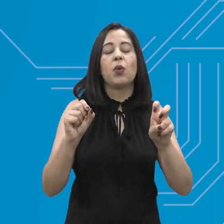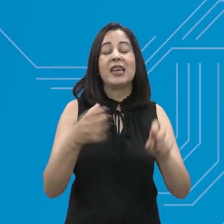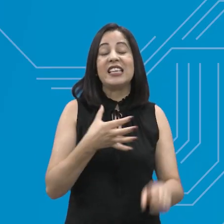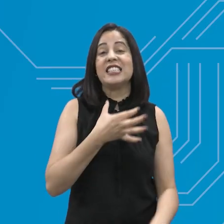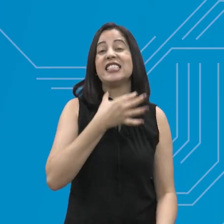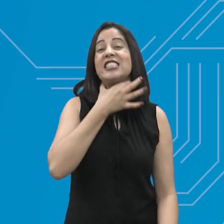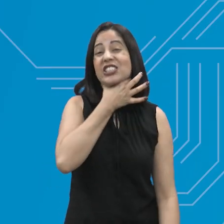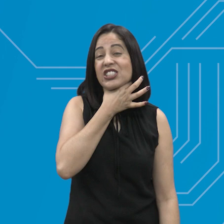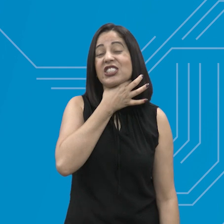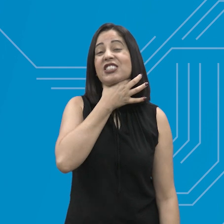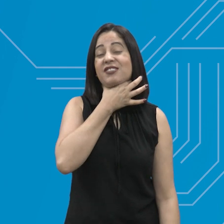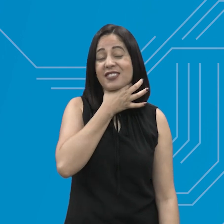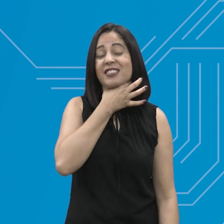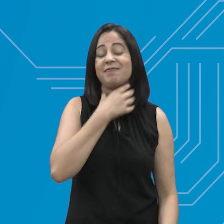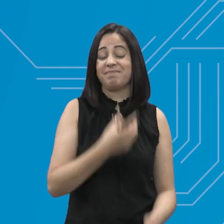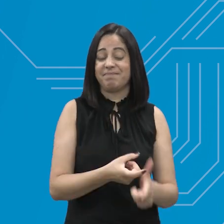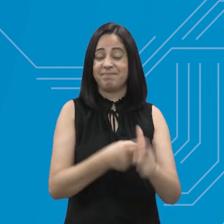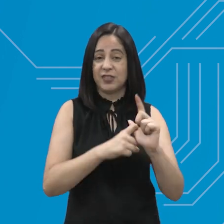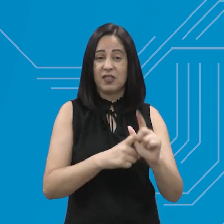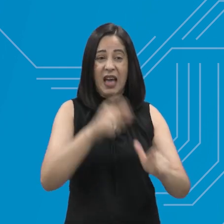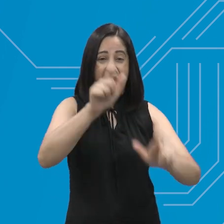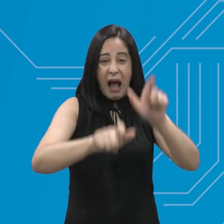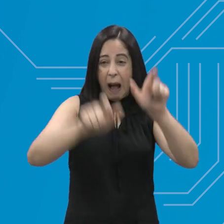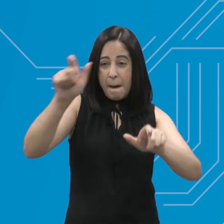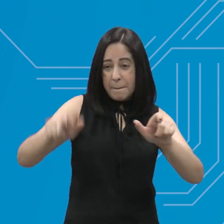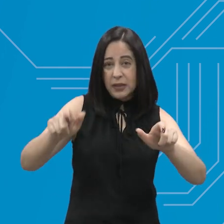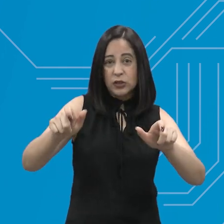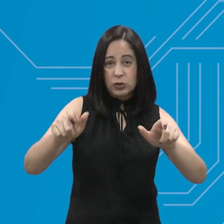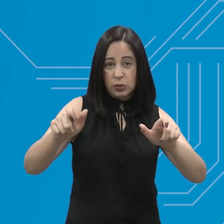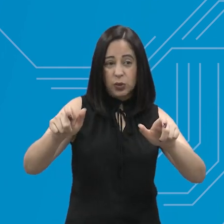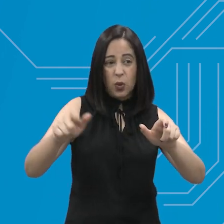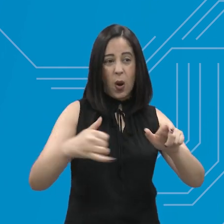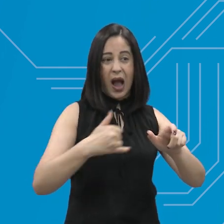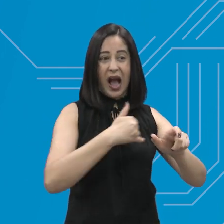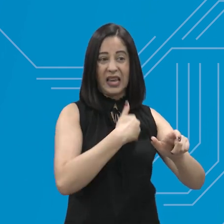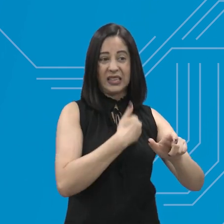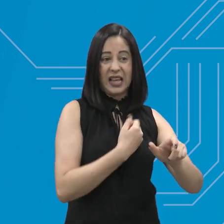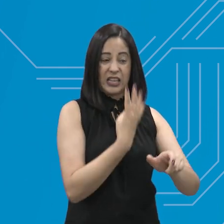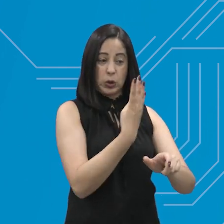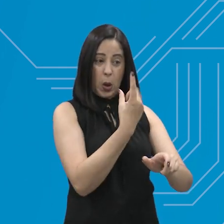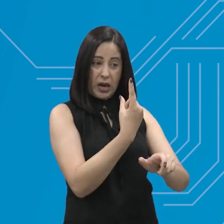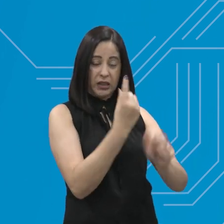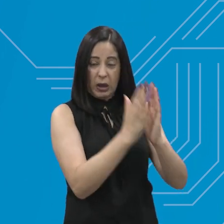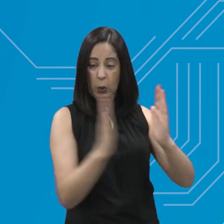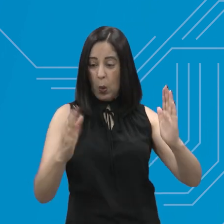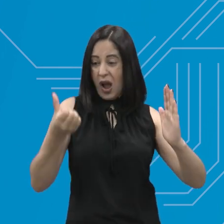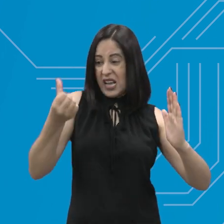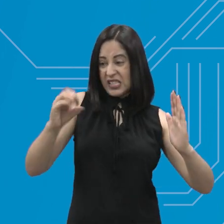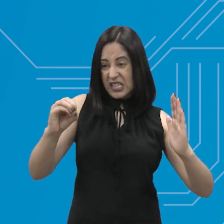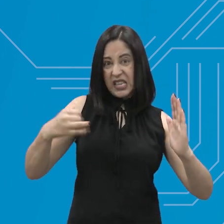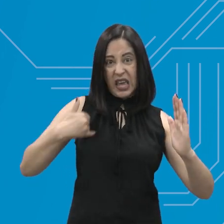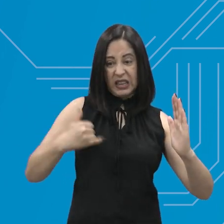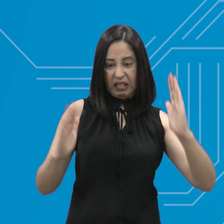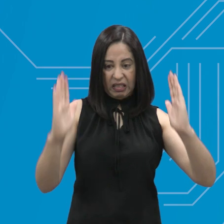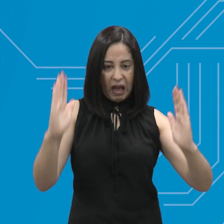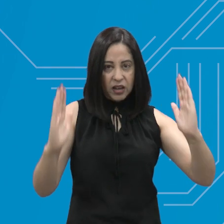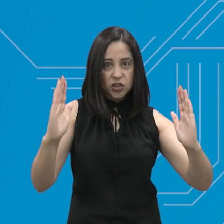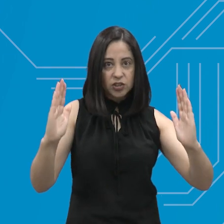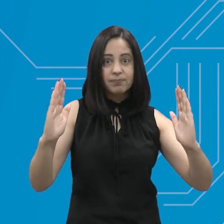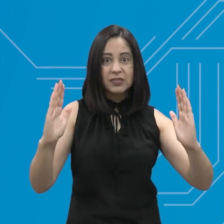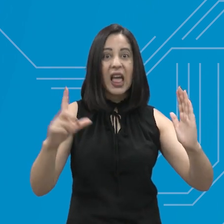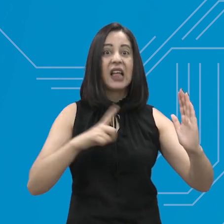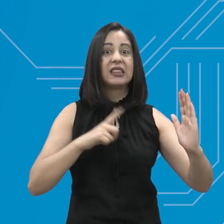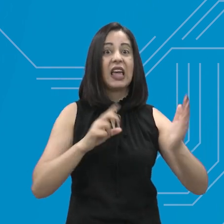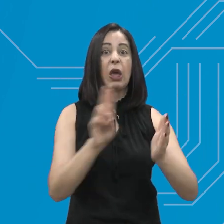é inadimplência. Os brasileiros com idades entre 41 e 60 anos representam a maior parte